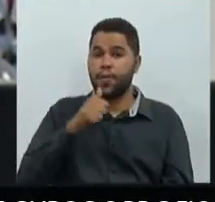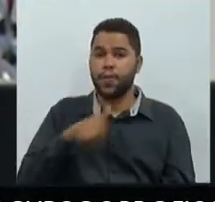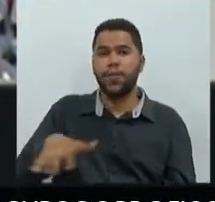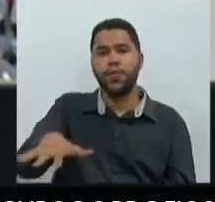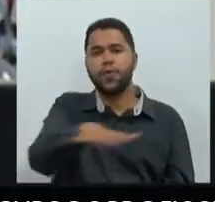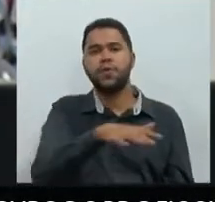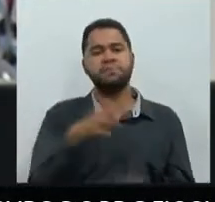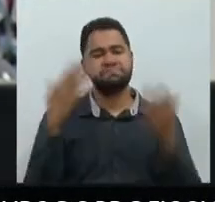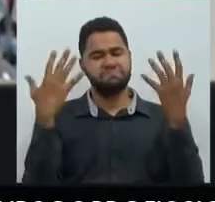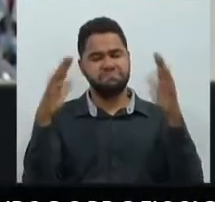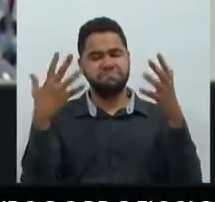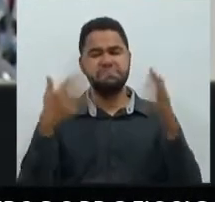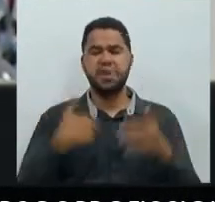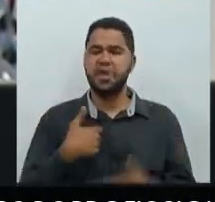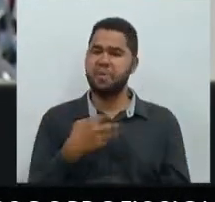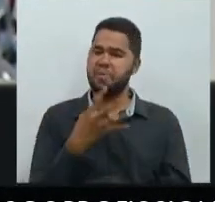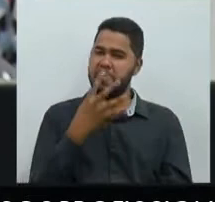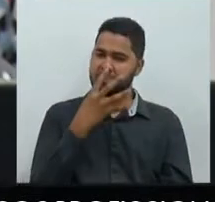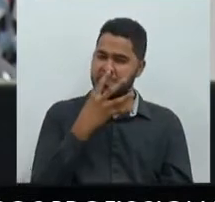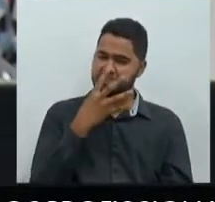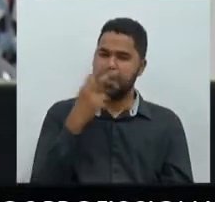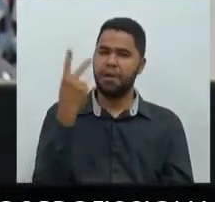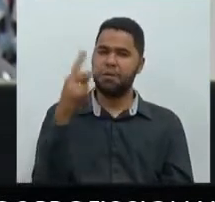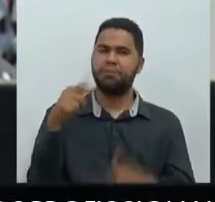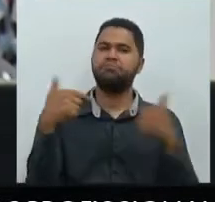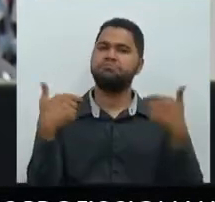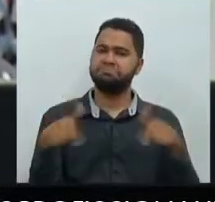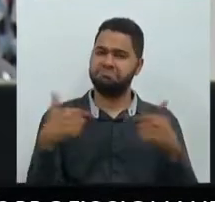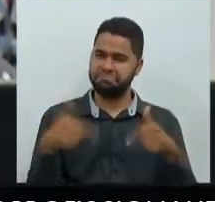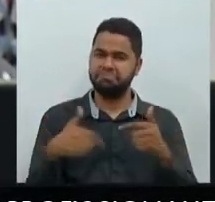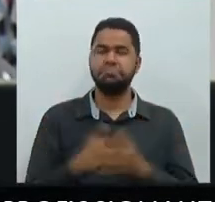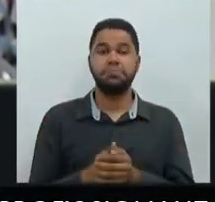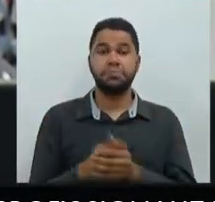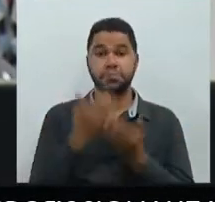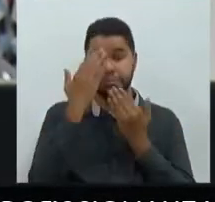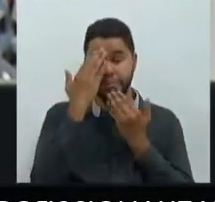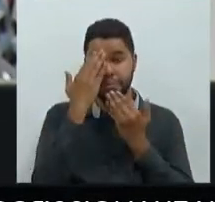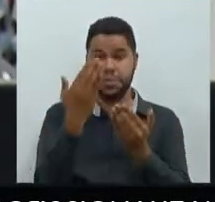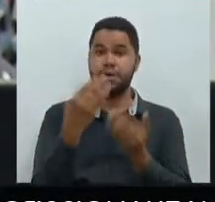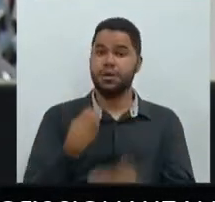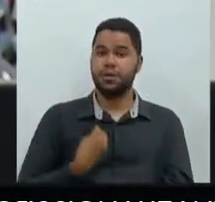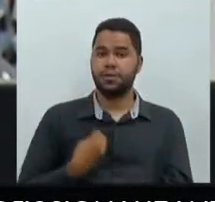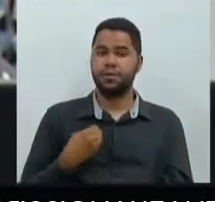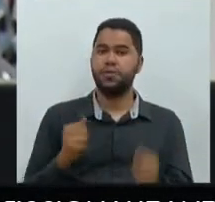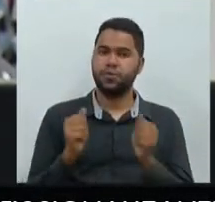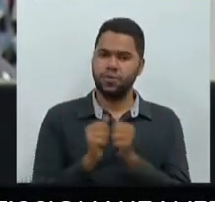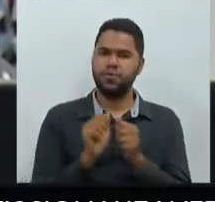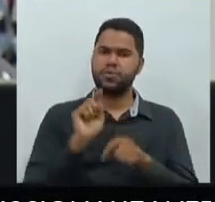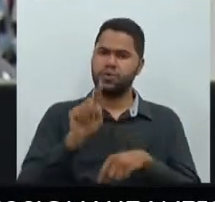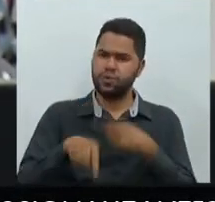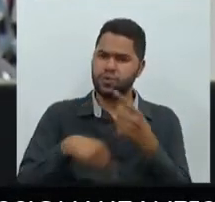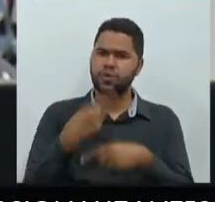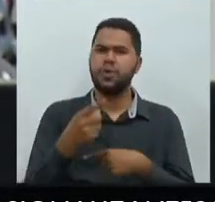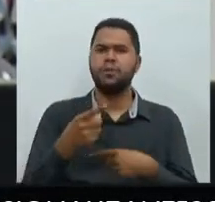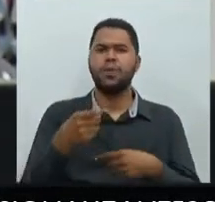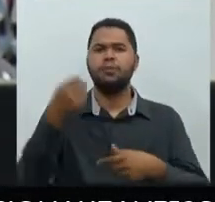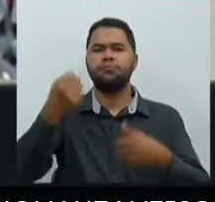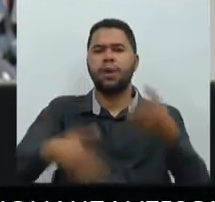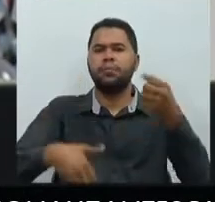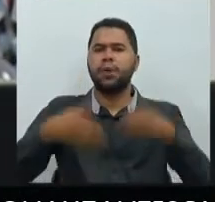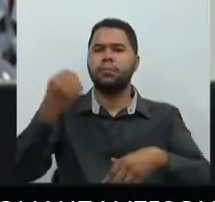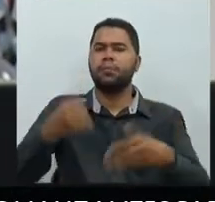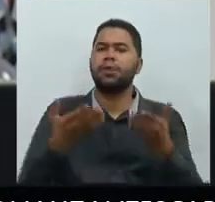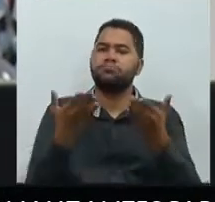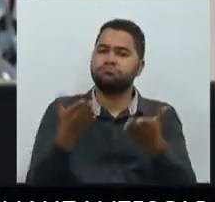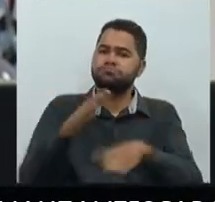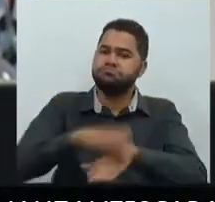está de parabéns, viu? Fiquei muito encantado com o seu trabalho, e obrigado por participar aqui, daqui a pouquinho também vou passar a fala para que você